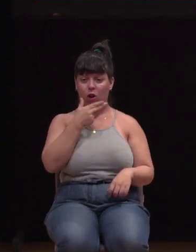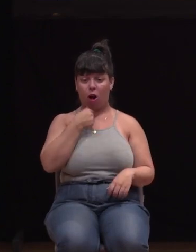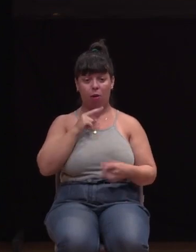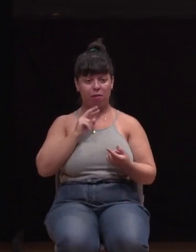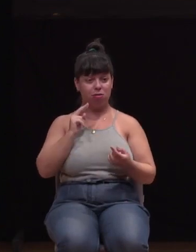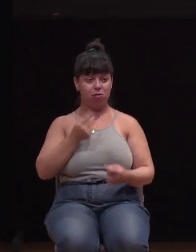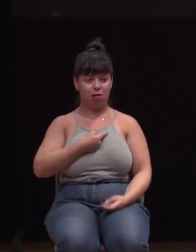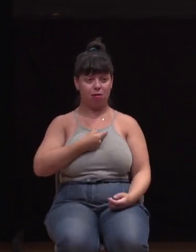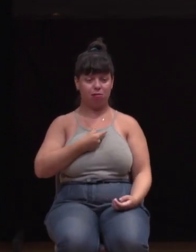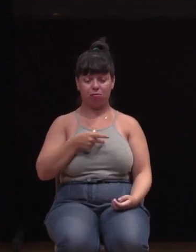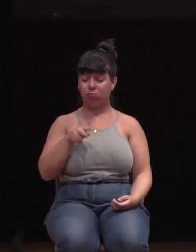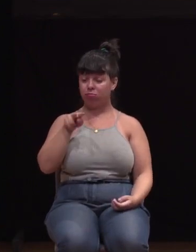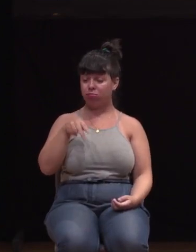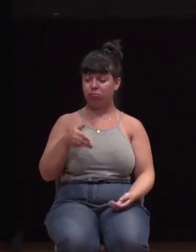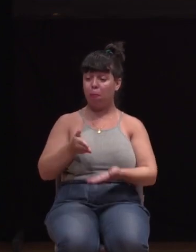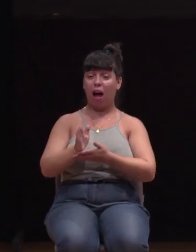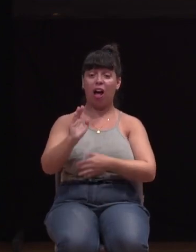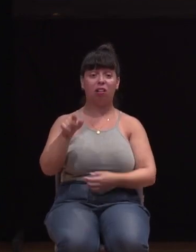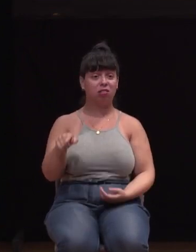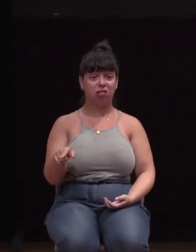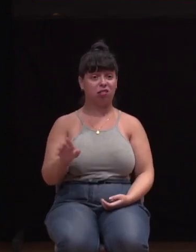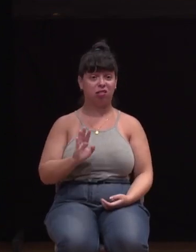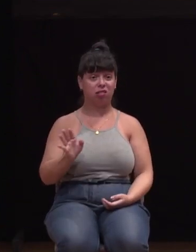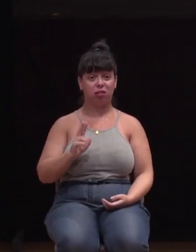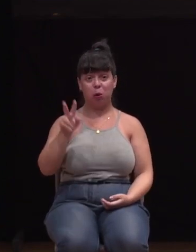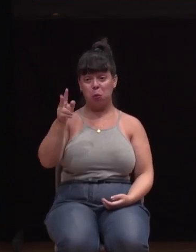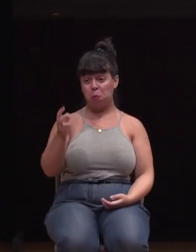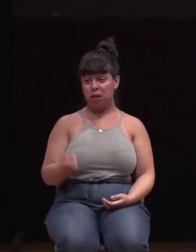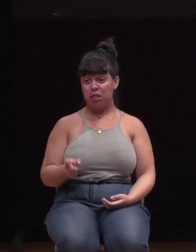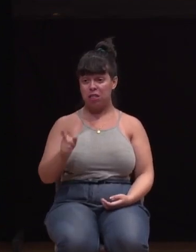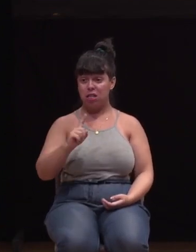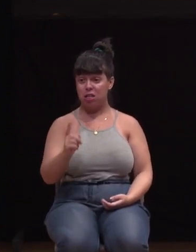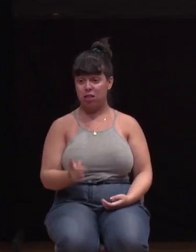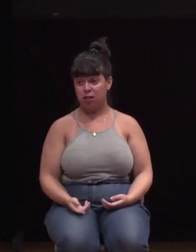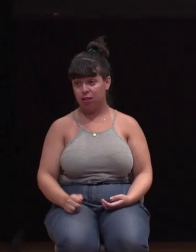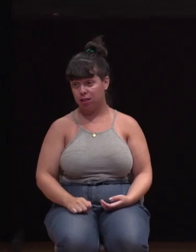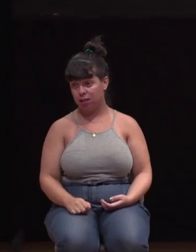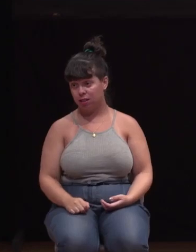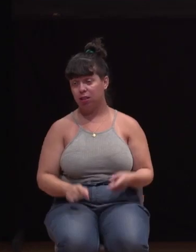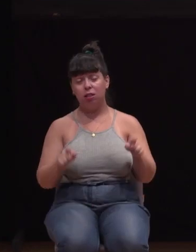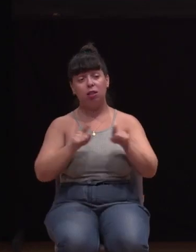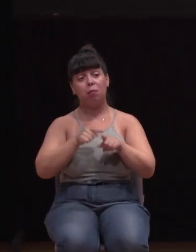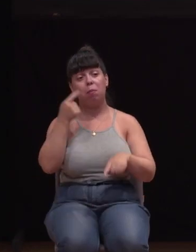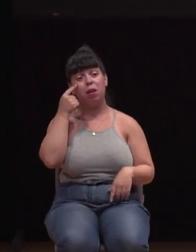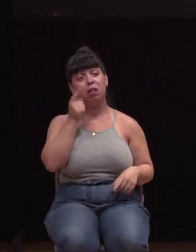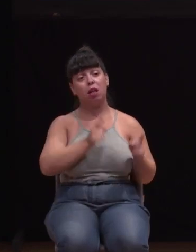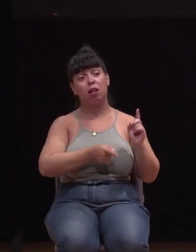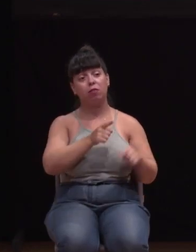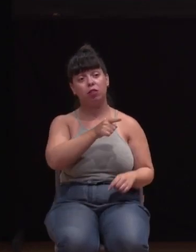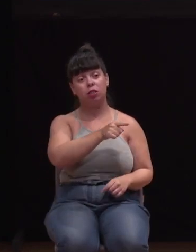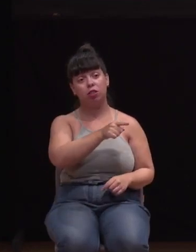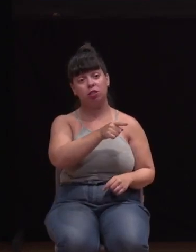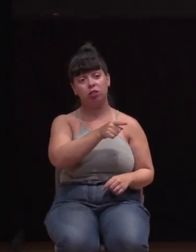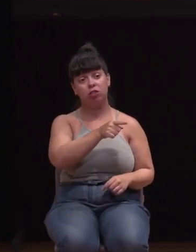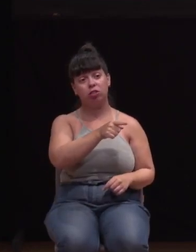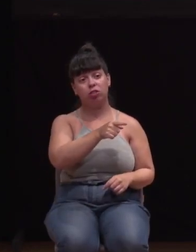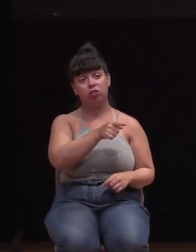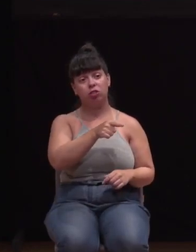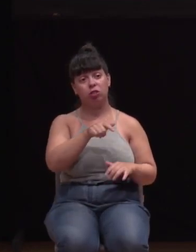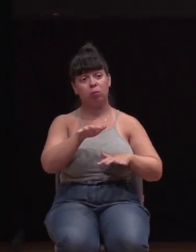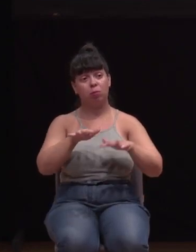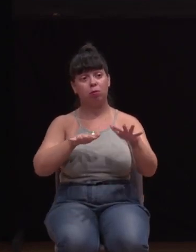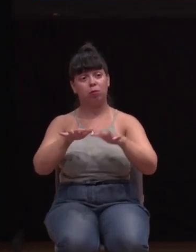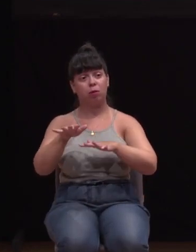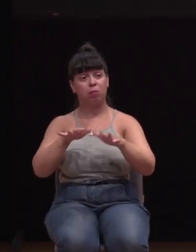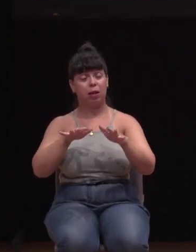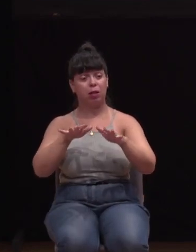caminhos para a gente pensar essas diferenças. E pensar como que as travestis dialogam com o movimento trans, acho que,